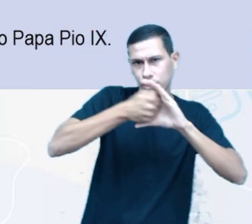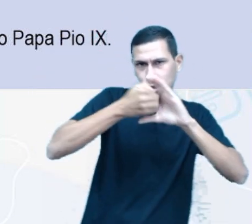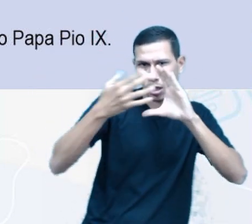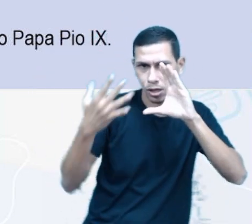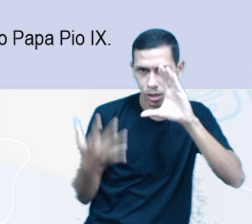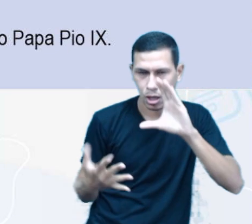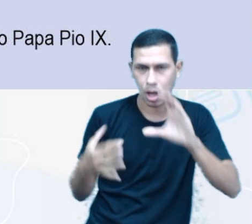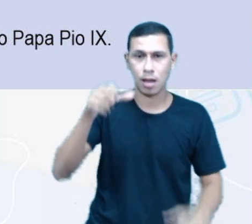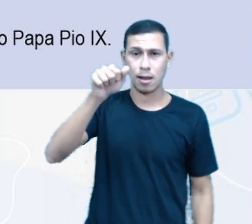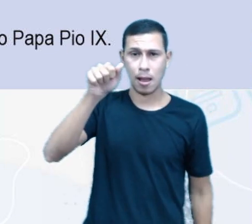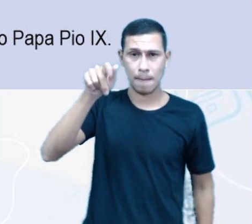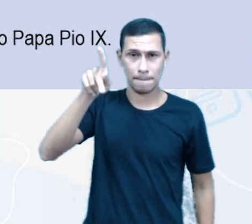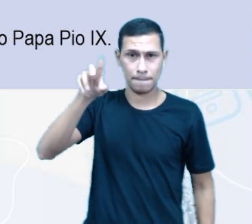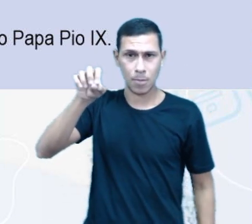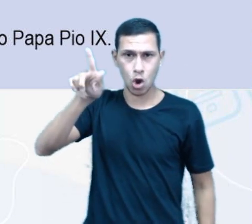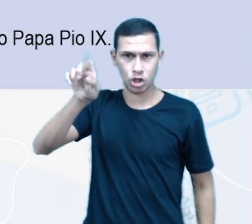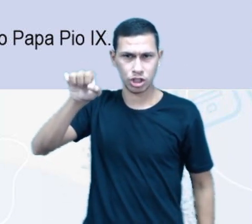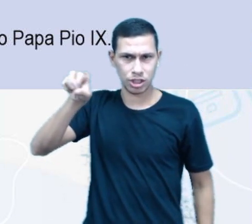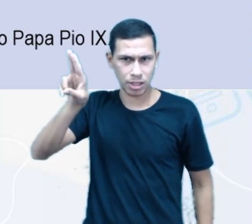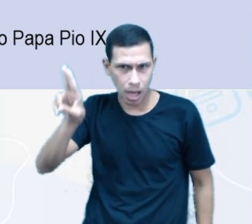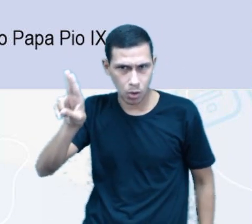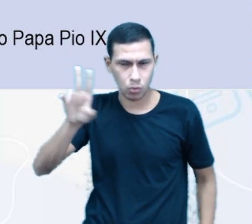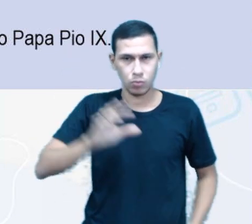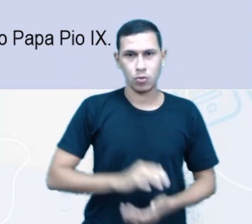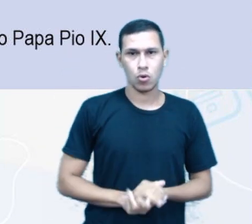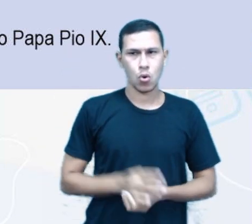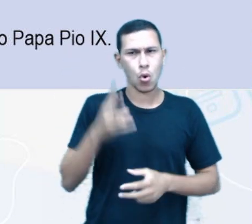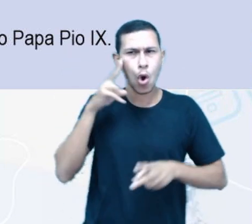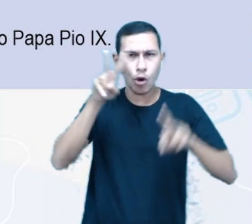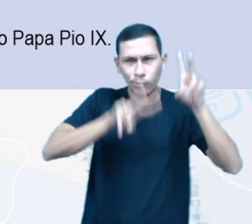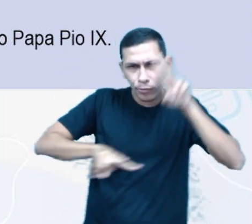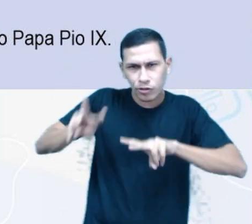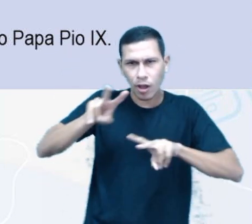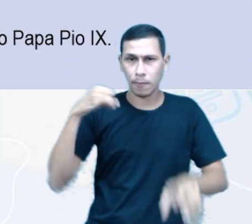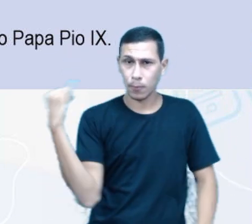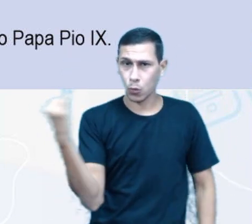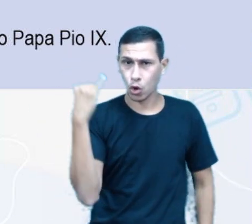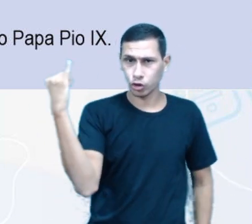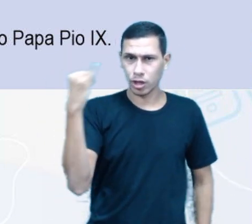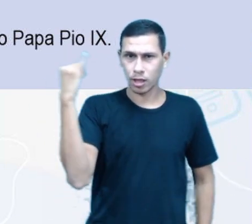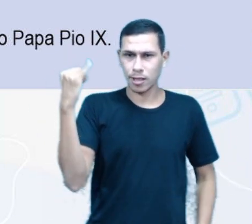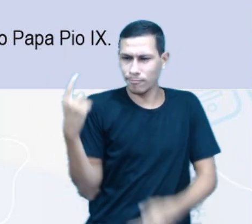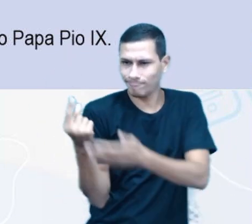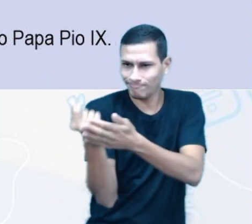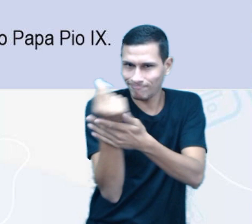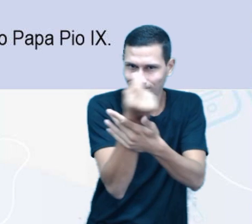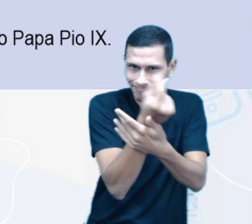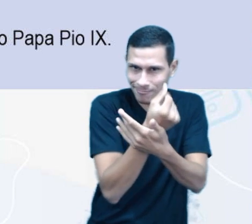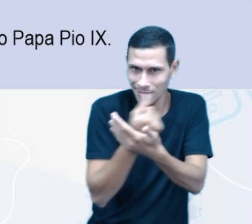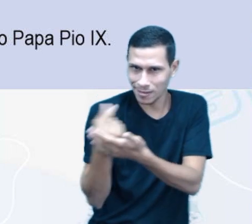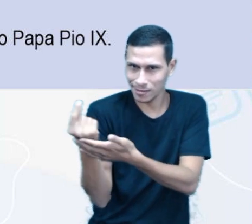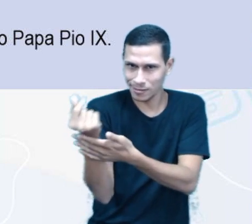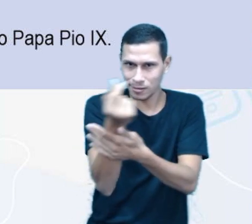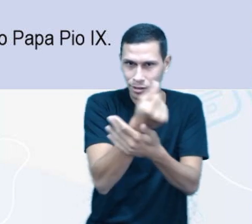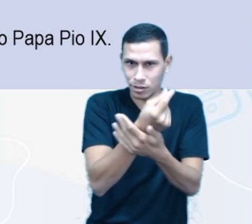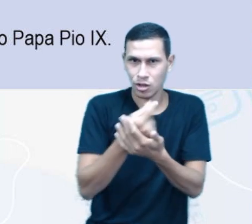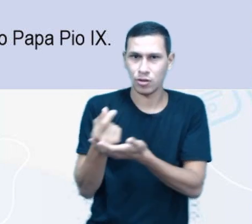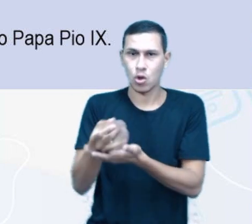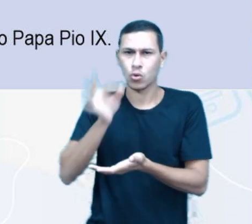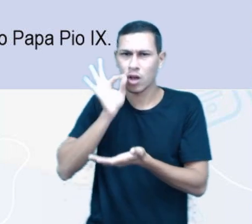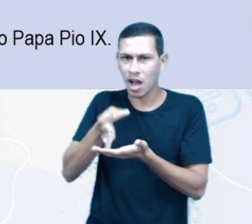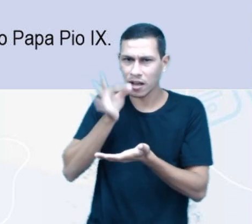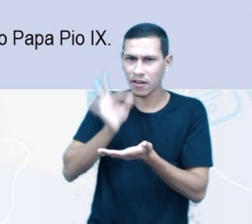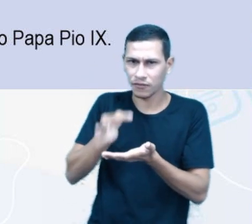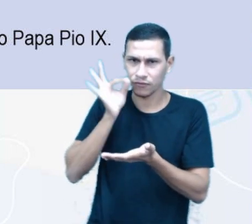primeiro tópico é importante destacar a expansão da monocultura cafeeira do Vale do Paraíba, do Rio de Janeiro, para o